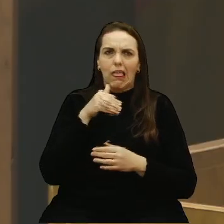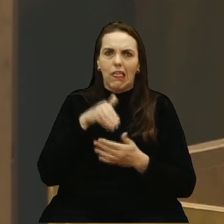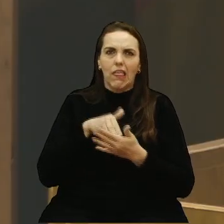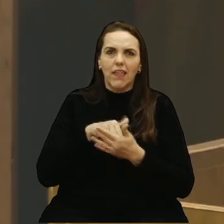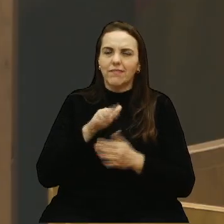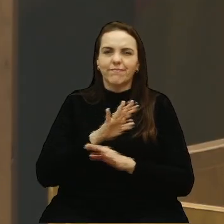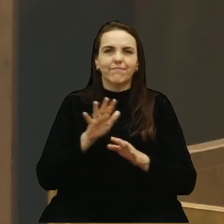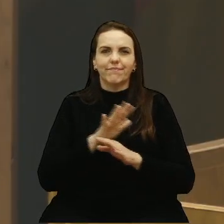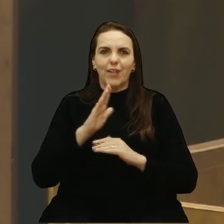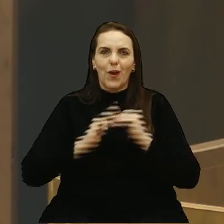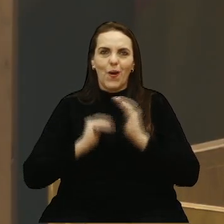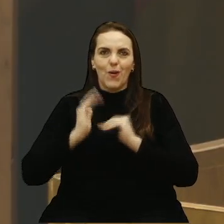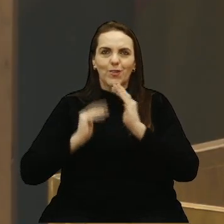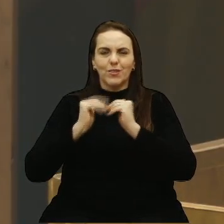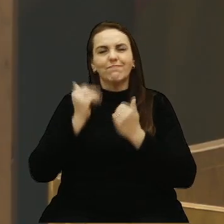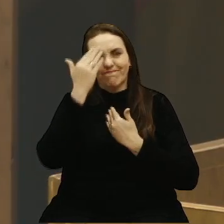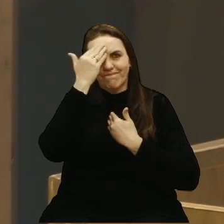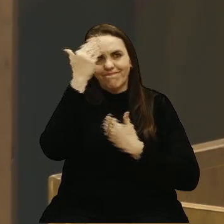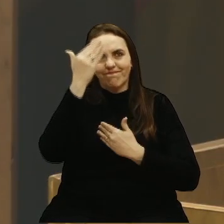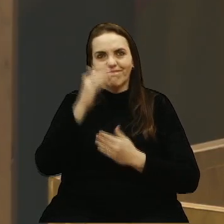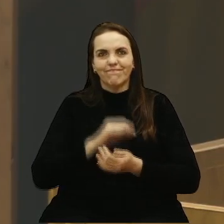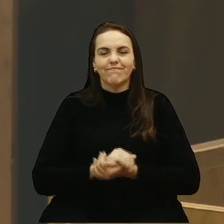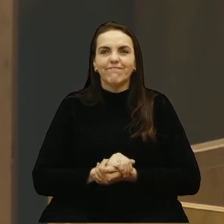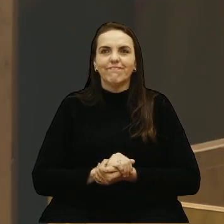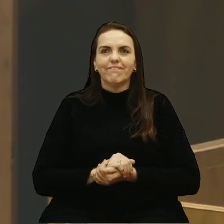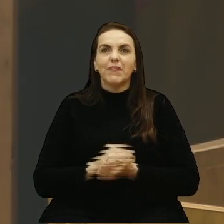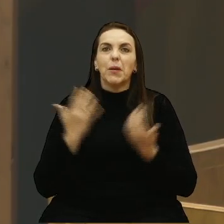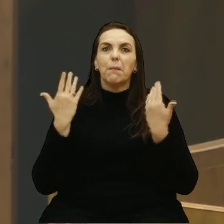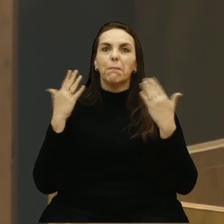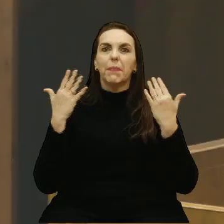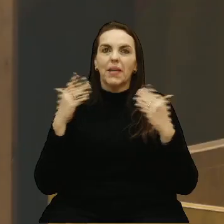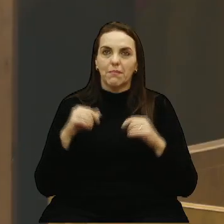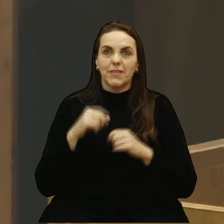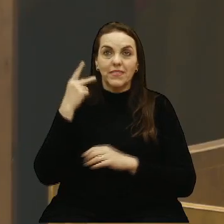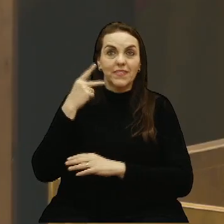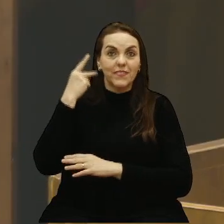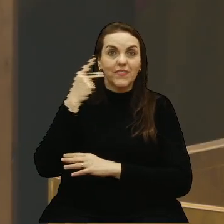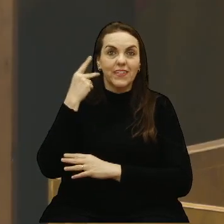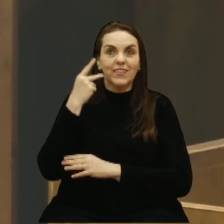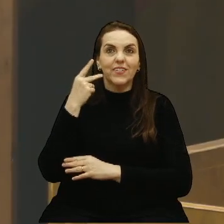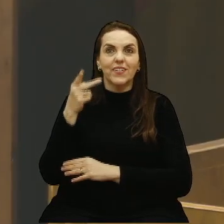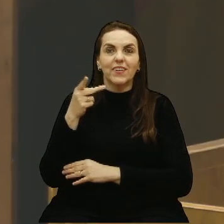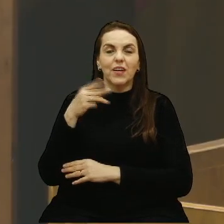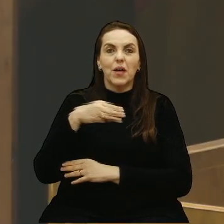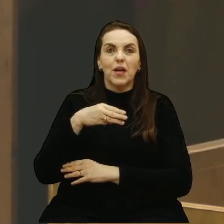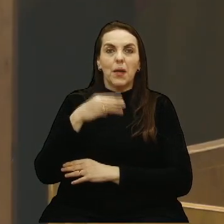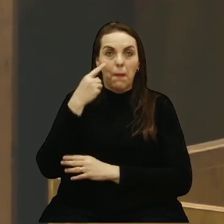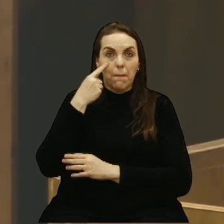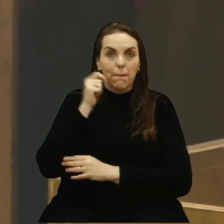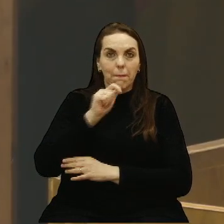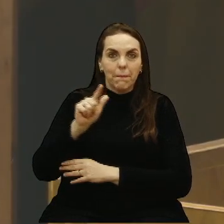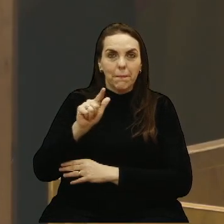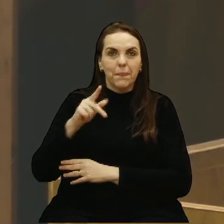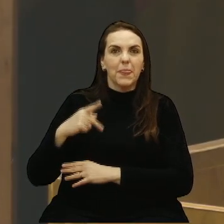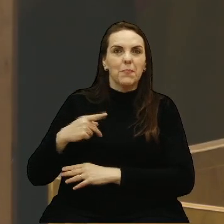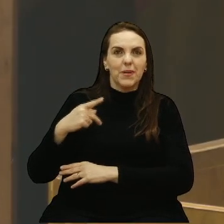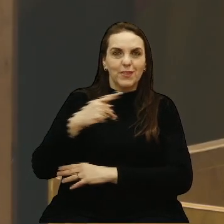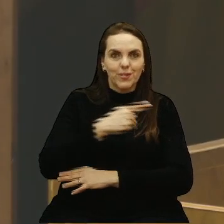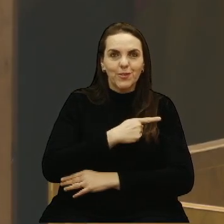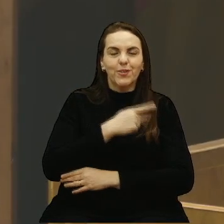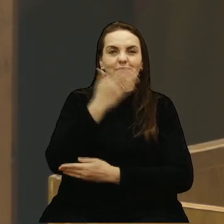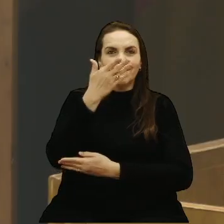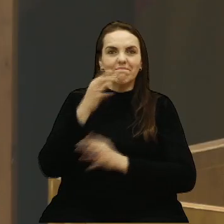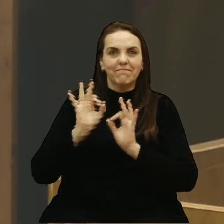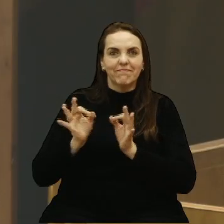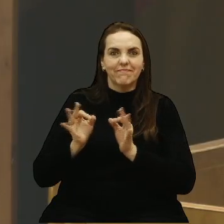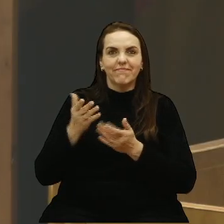tudo construtivo. Gratidão. E parabéns, vereador Mauro Martinelli, pastor. Tenho certeza que o senhor vai